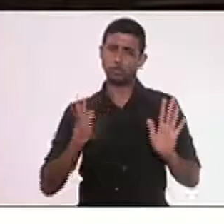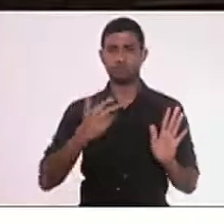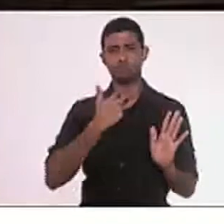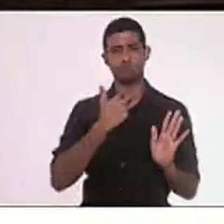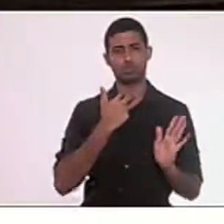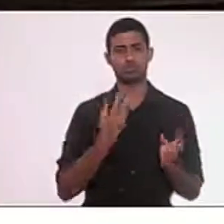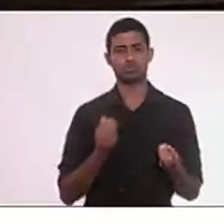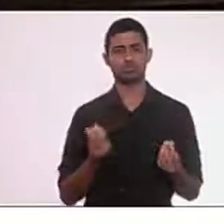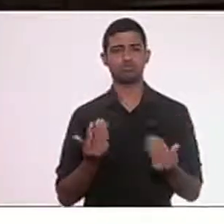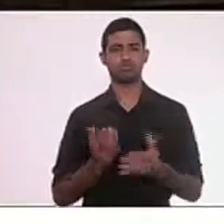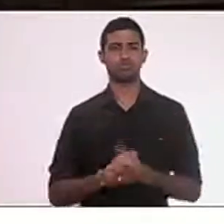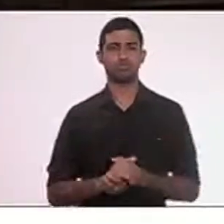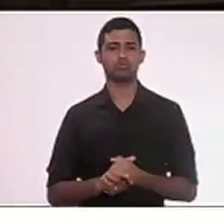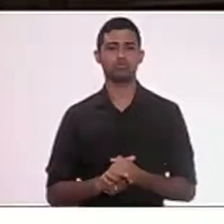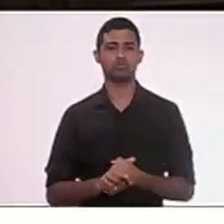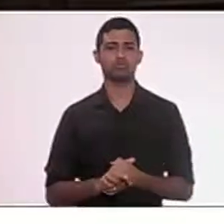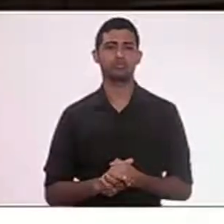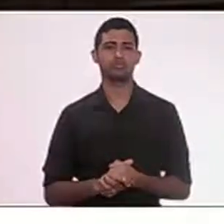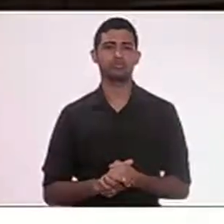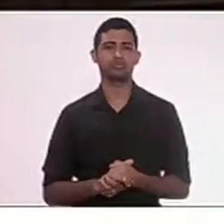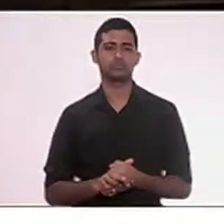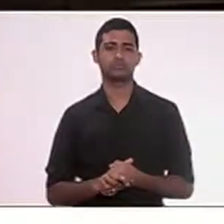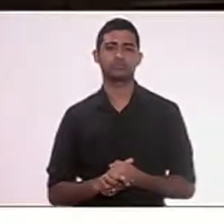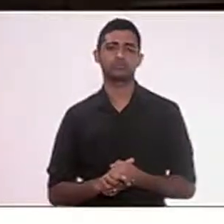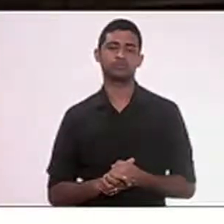evidentemente, pelo princípio da separação dos poderes,